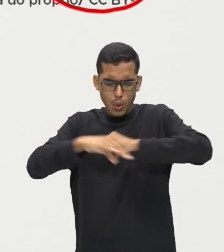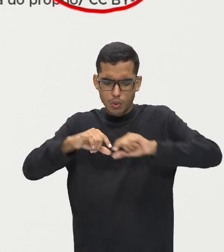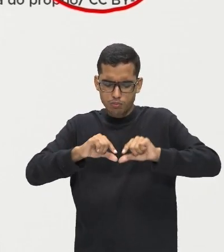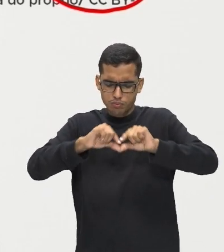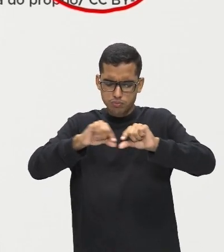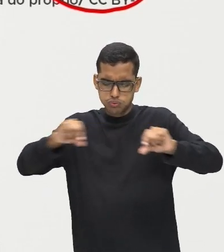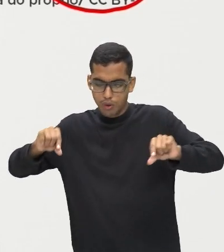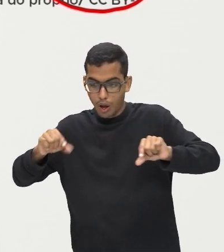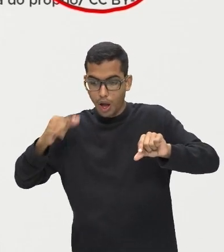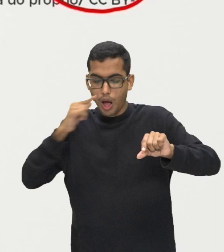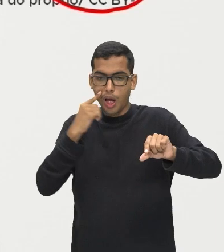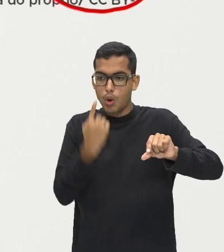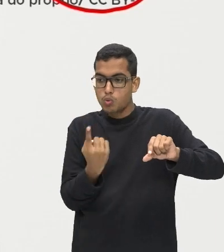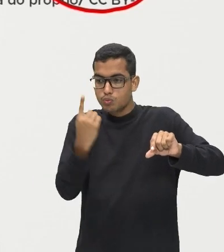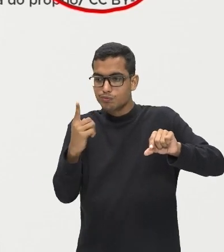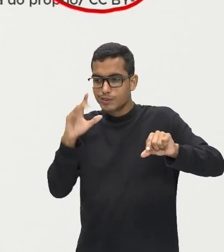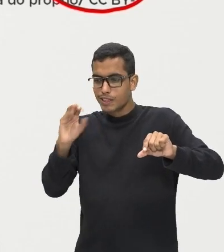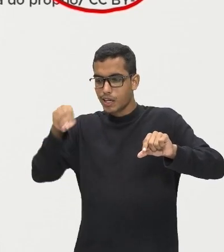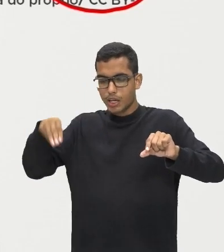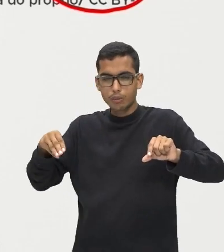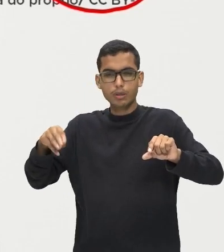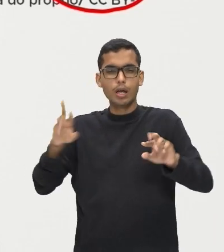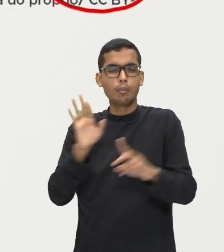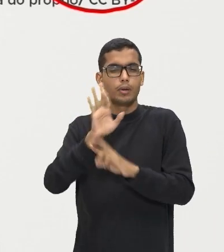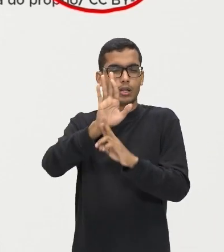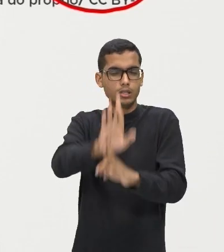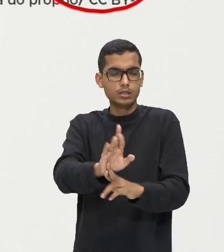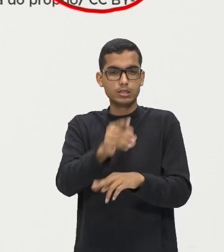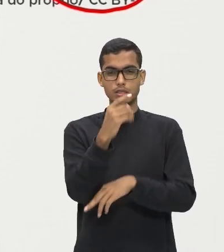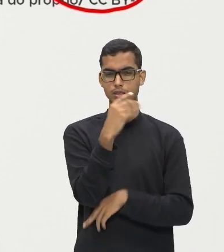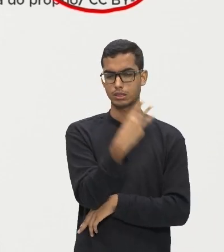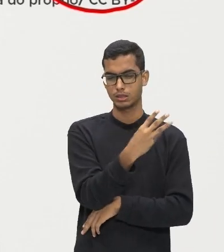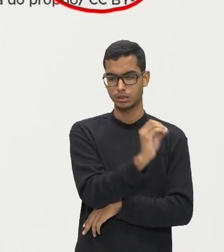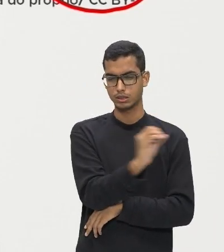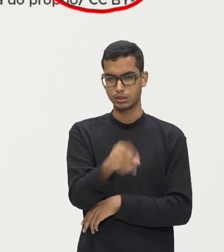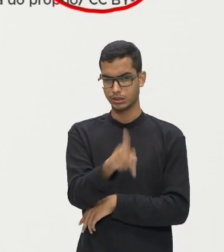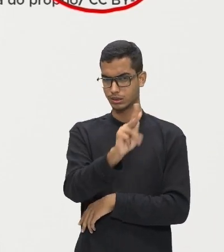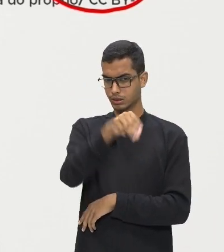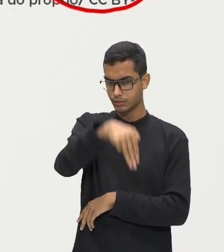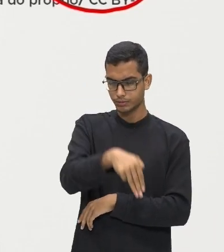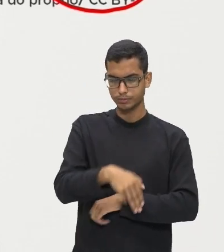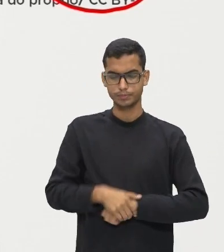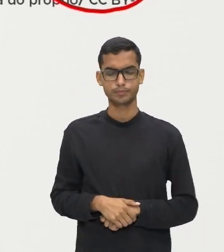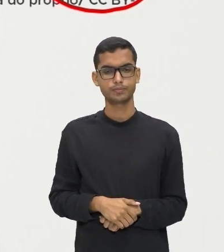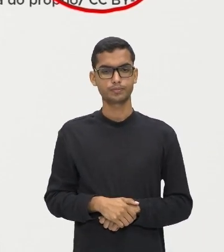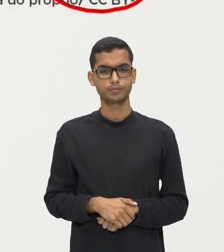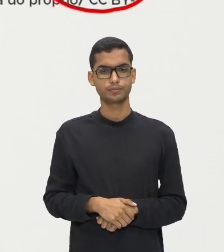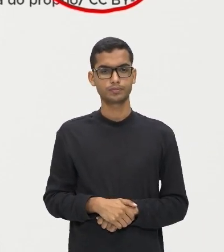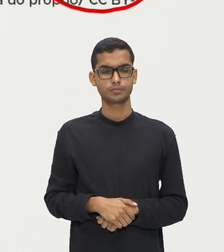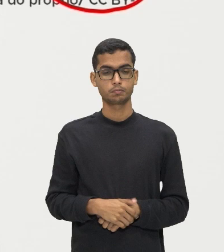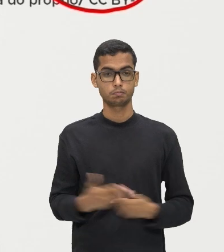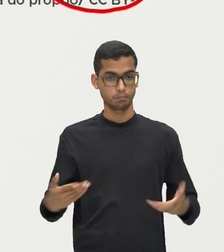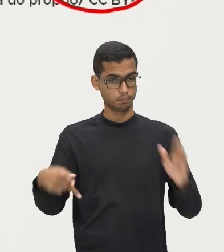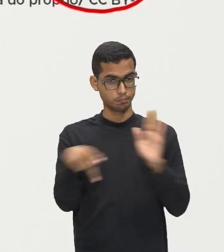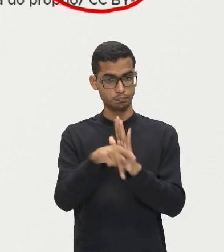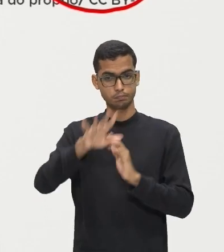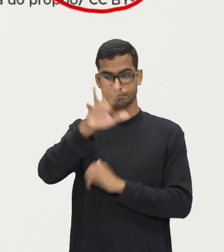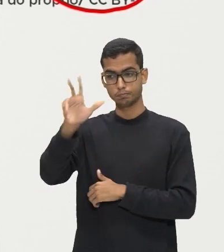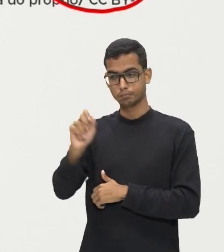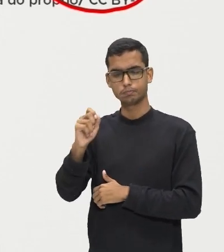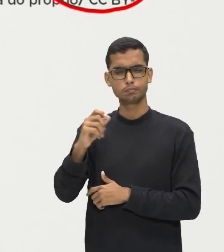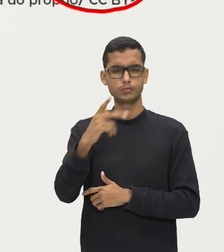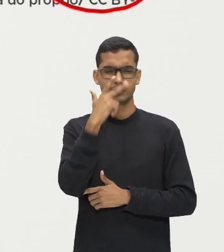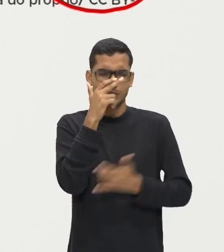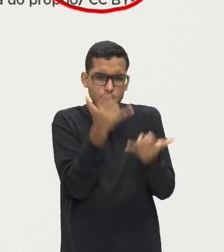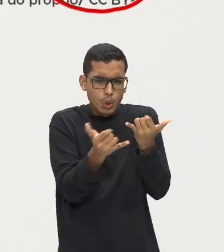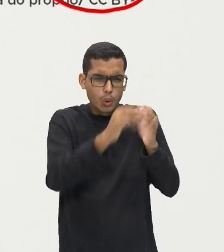quilômetros de realidade, certo? Os mapas são como textos, pois transmitem informações que